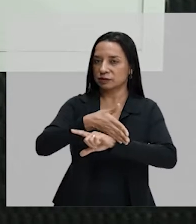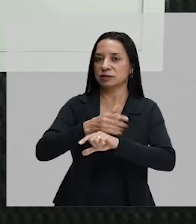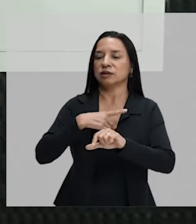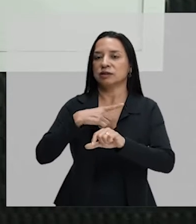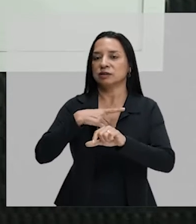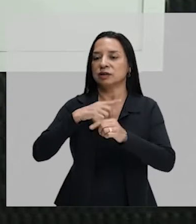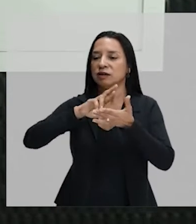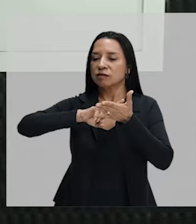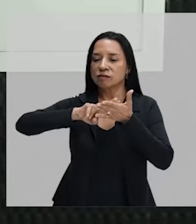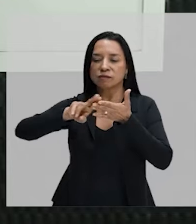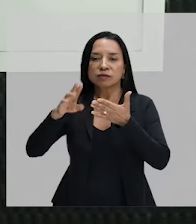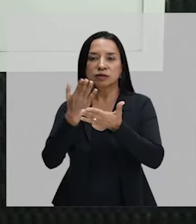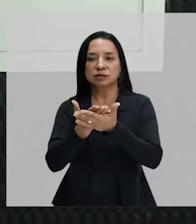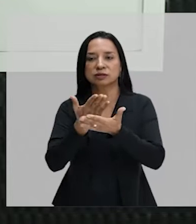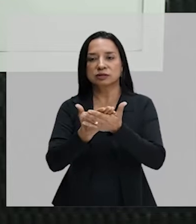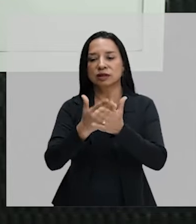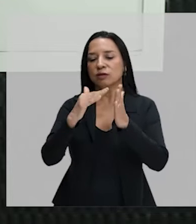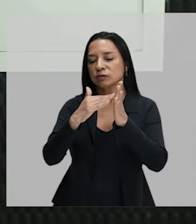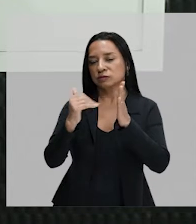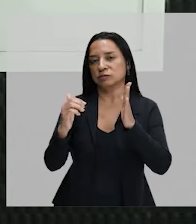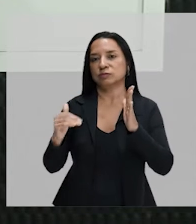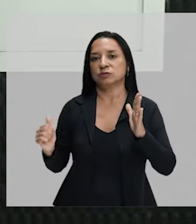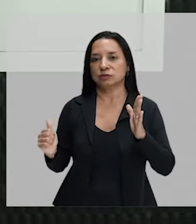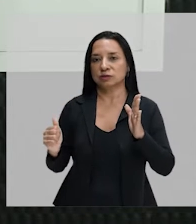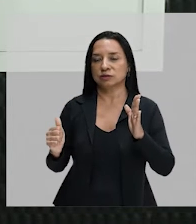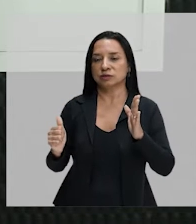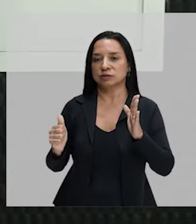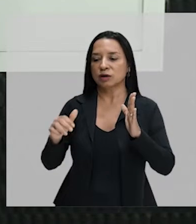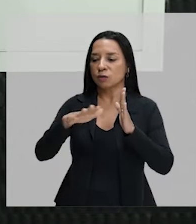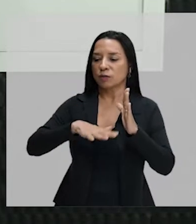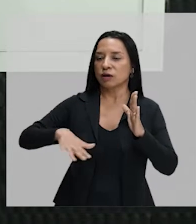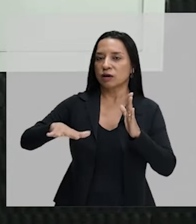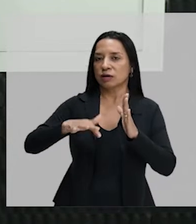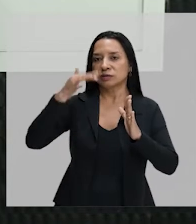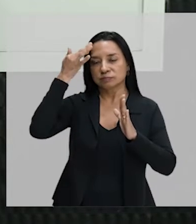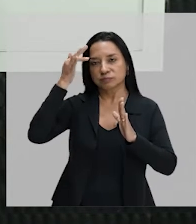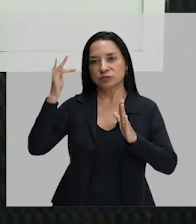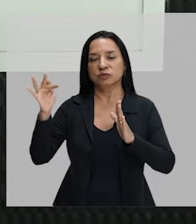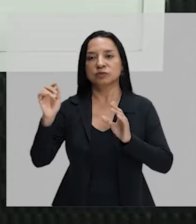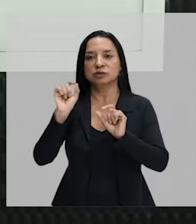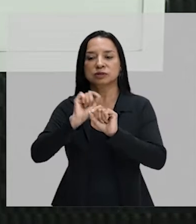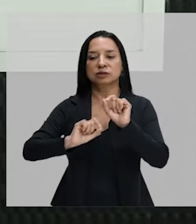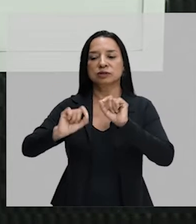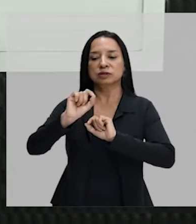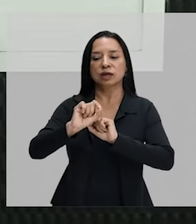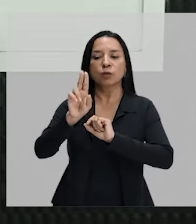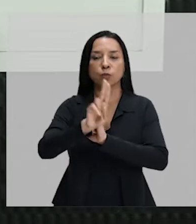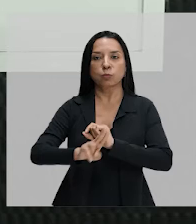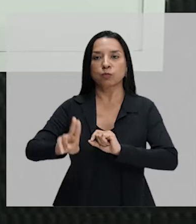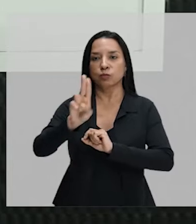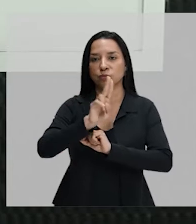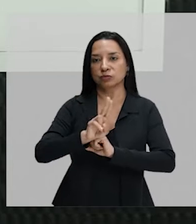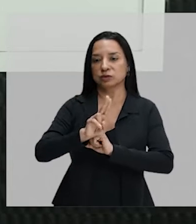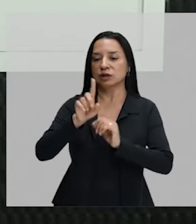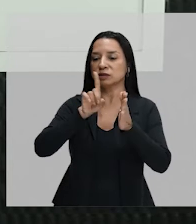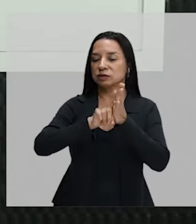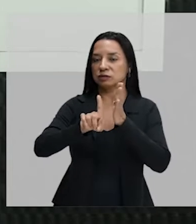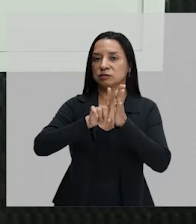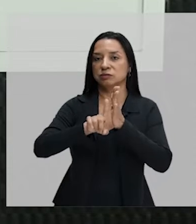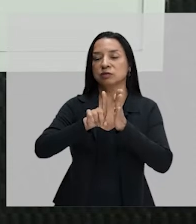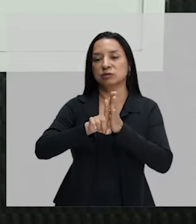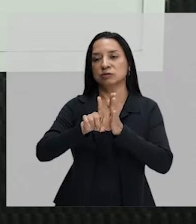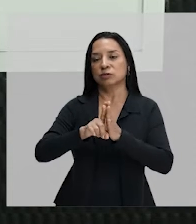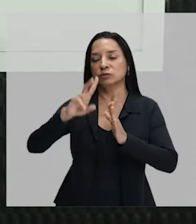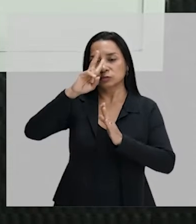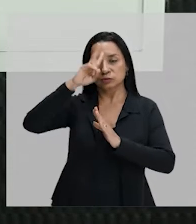temos várias aulas sobre estética, e estética é uma área da filosofia que é muito utilizada em questões de